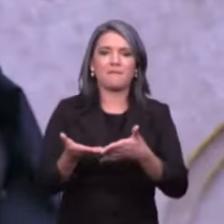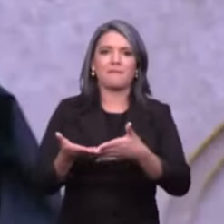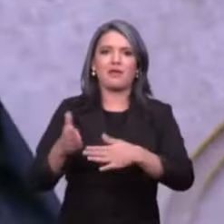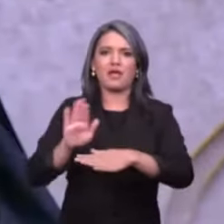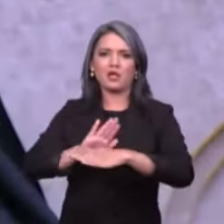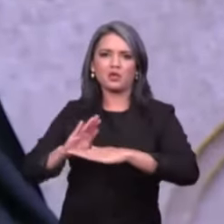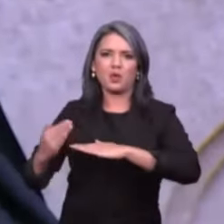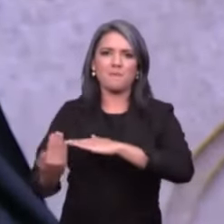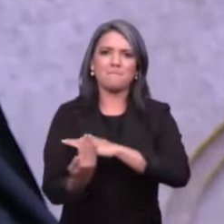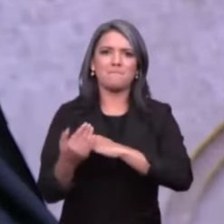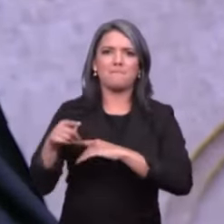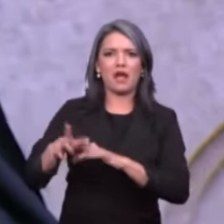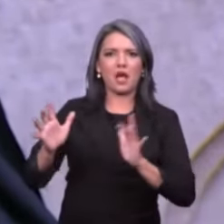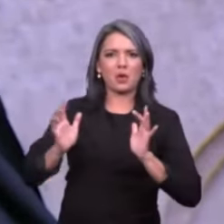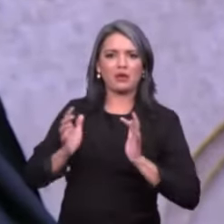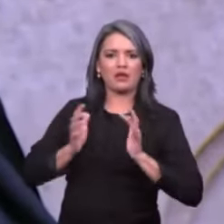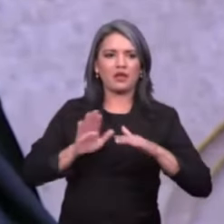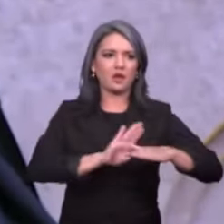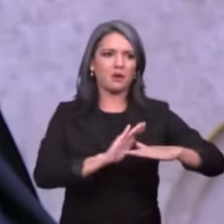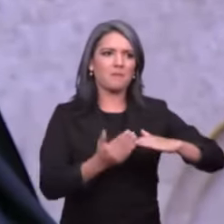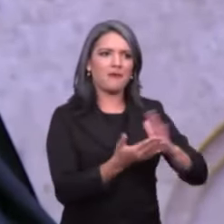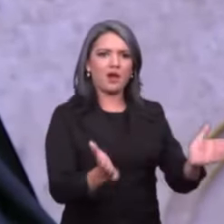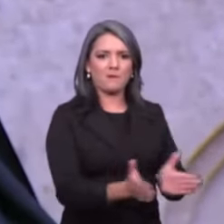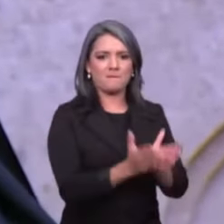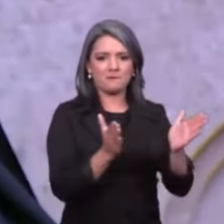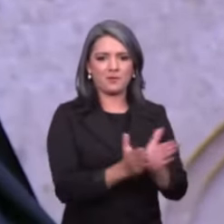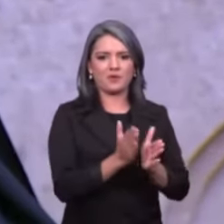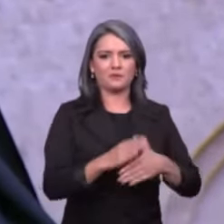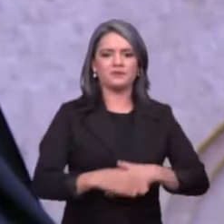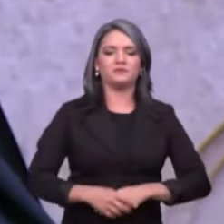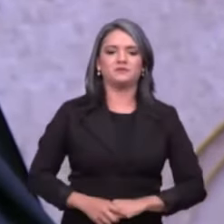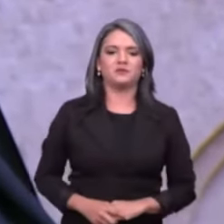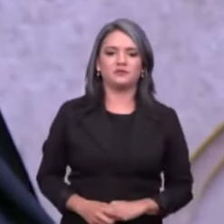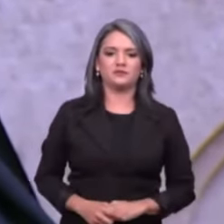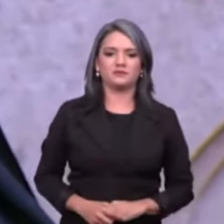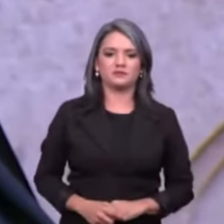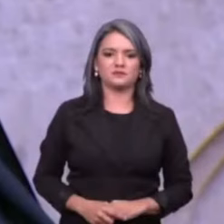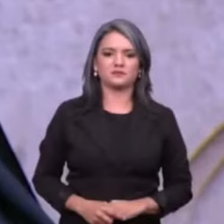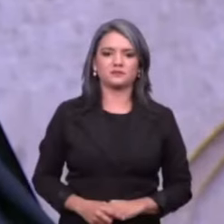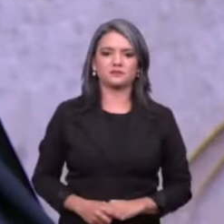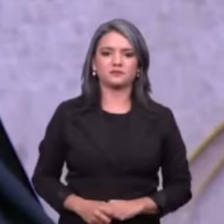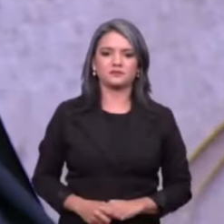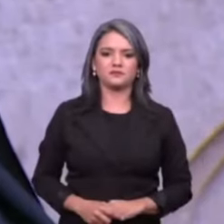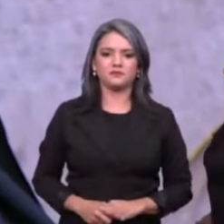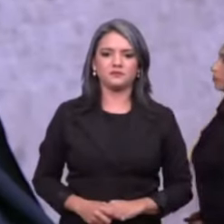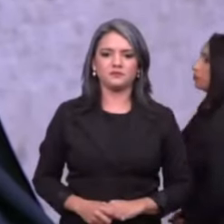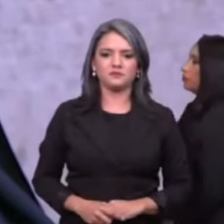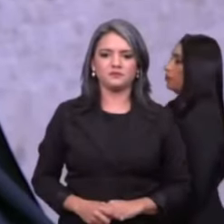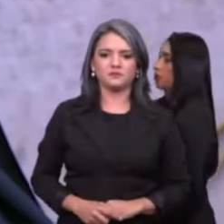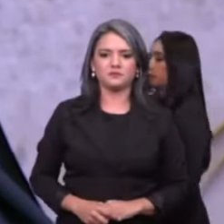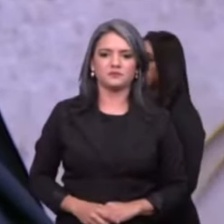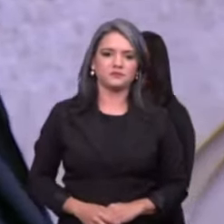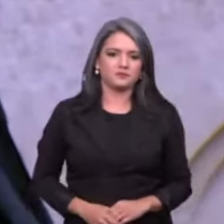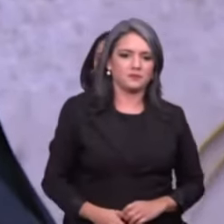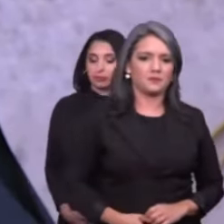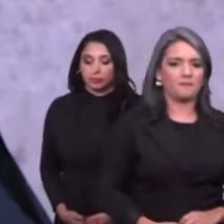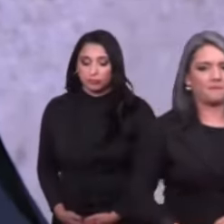bairros da periferia. Gostaria de acrescentar, em respeito e muita